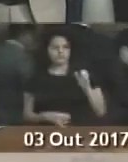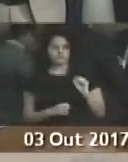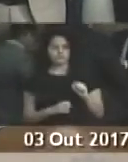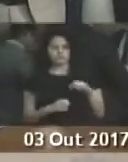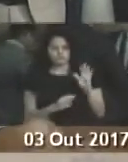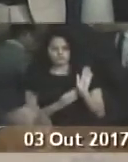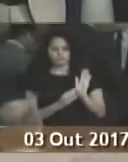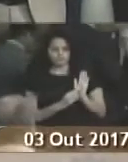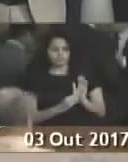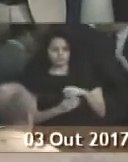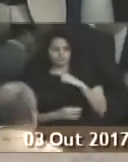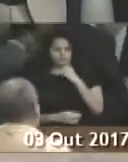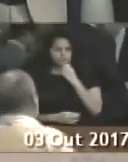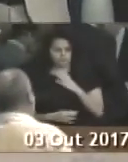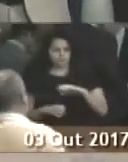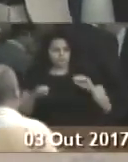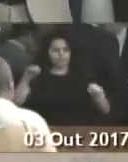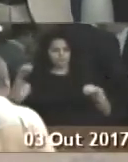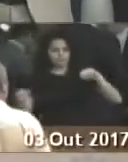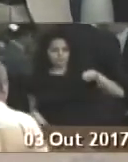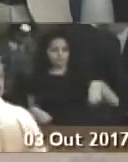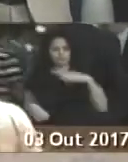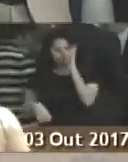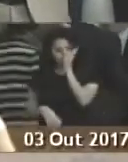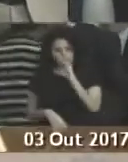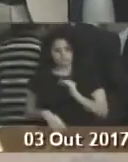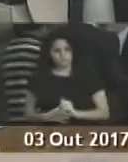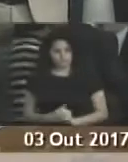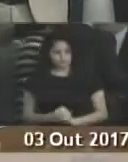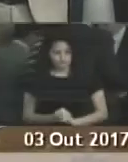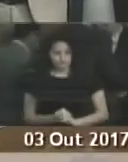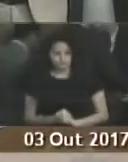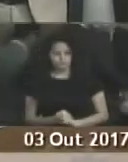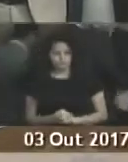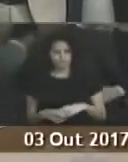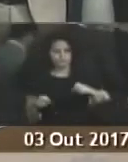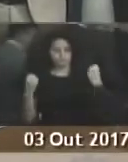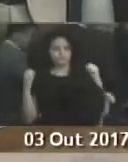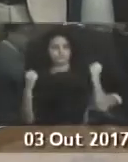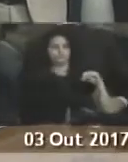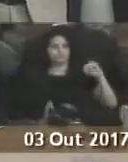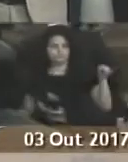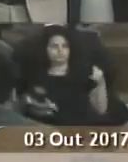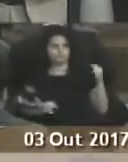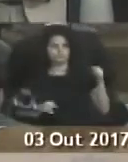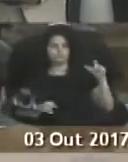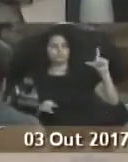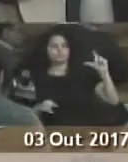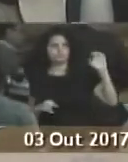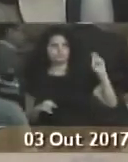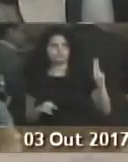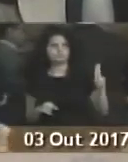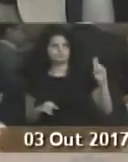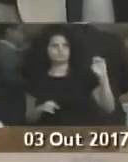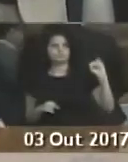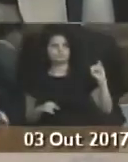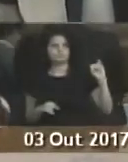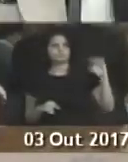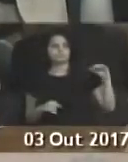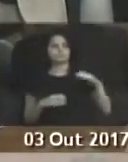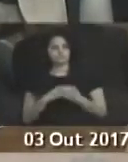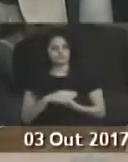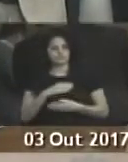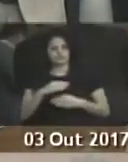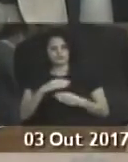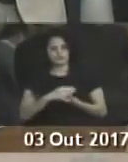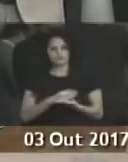grandes atletas da canoagem angrense para o Brasil. O atleta Luiz Wagner Pecoraro iniciou suas primeiras